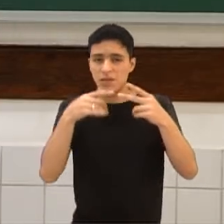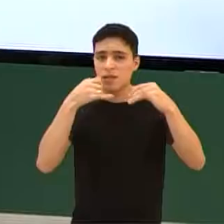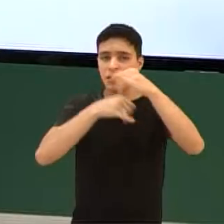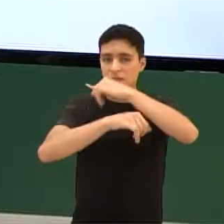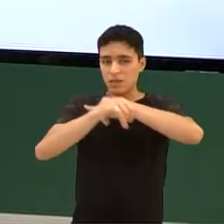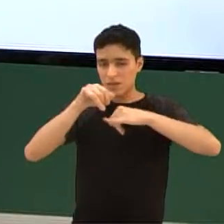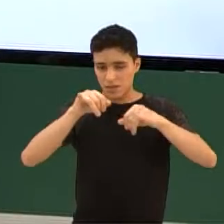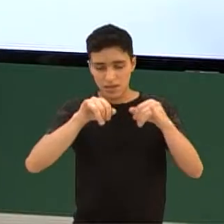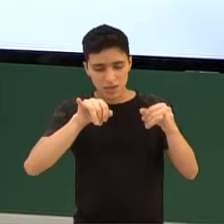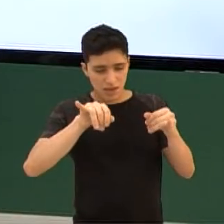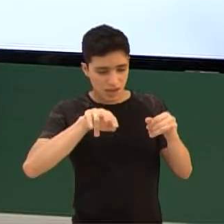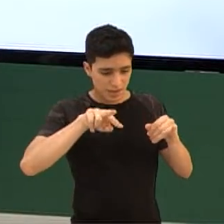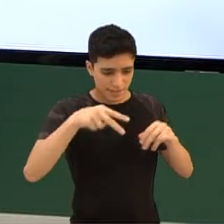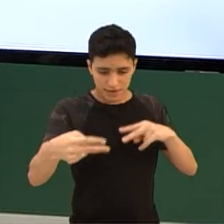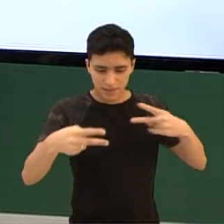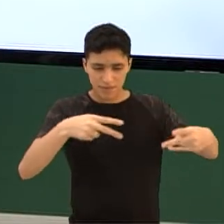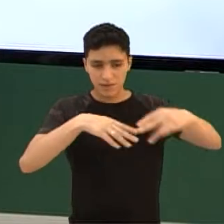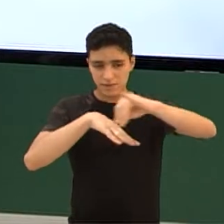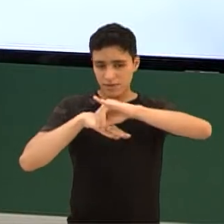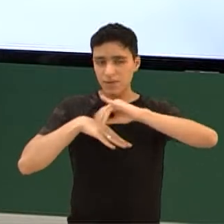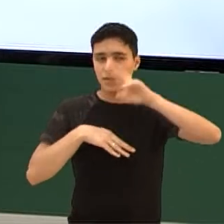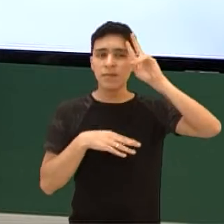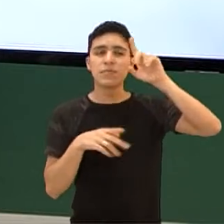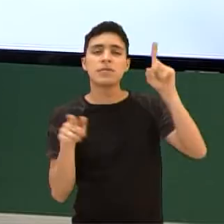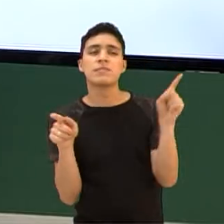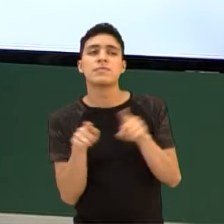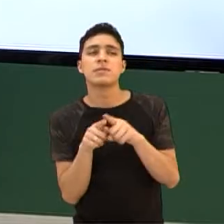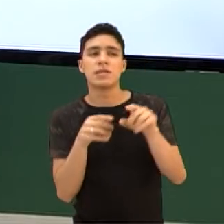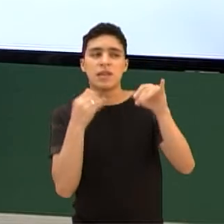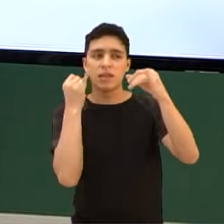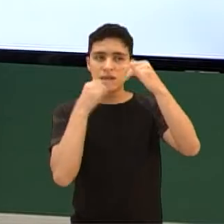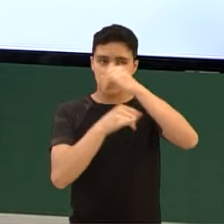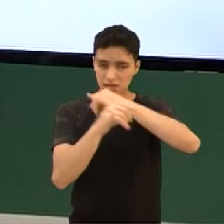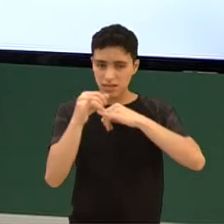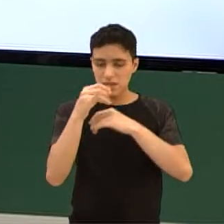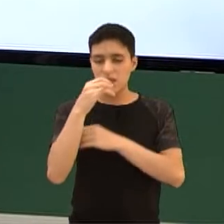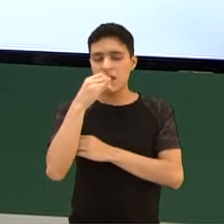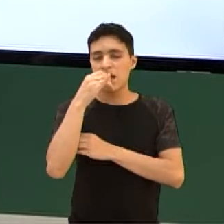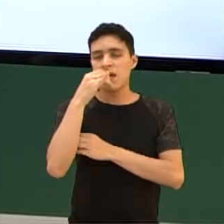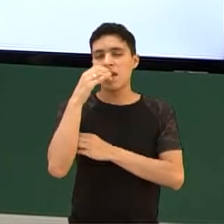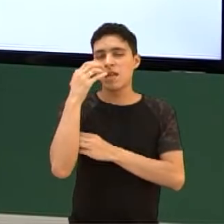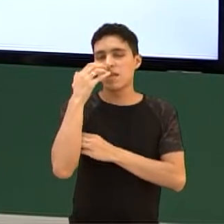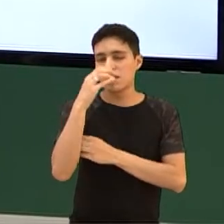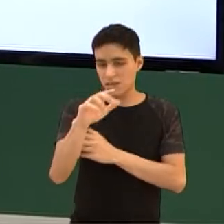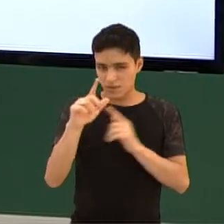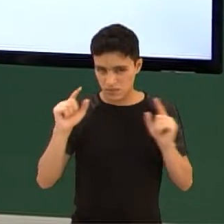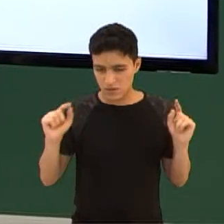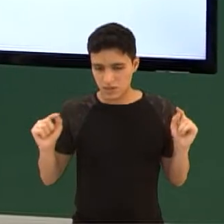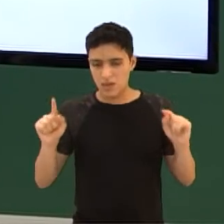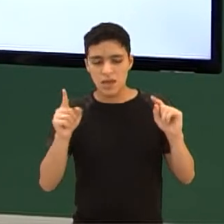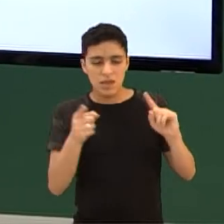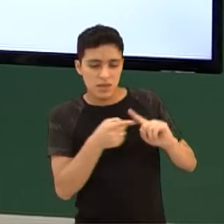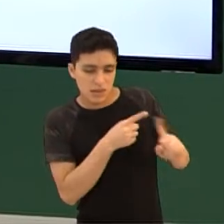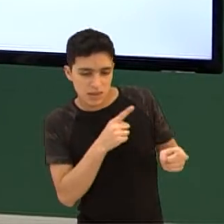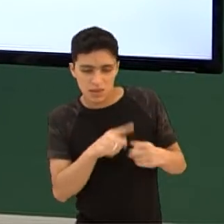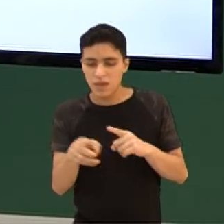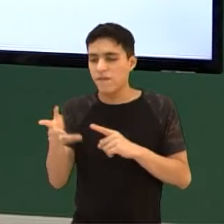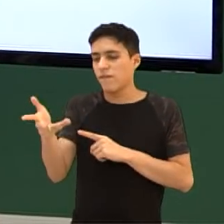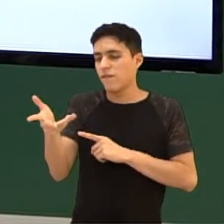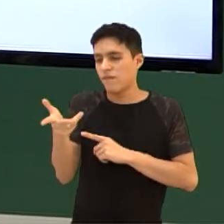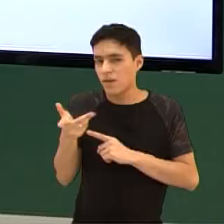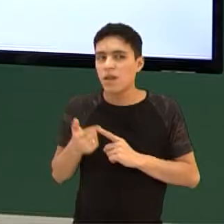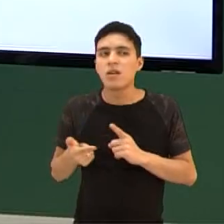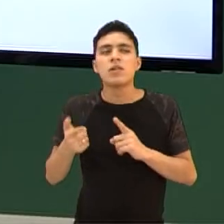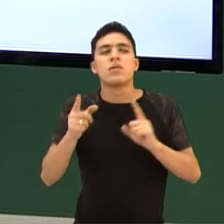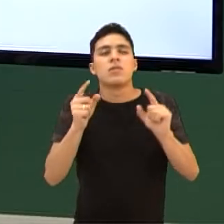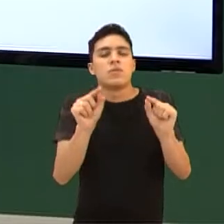transferida para os objetos, e nós temos que lembrar que a energia cinética, aquela energia cinética que é associada à velocidade,